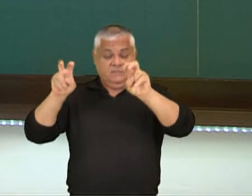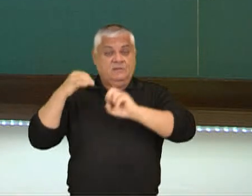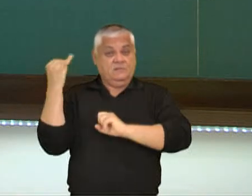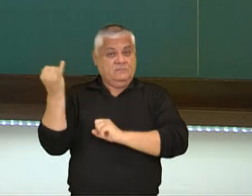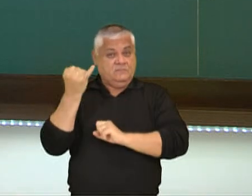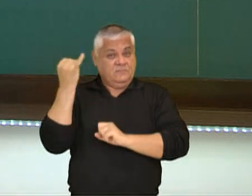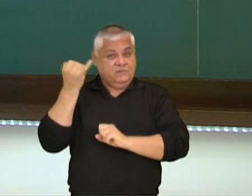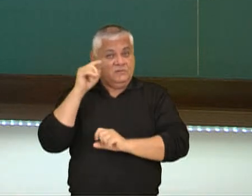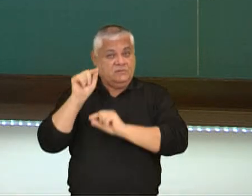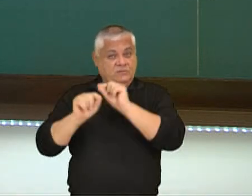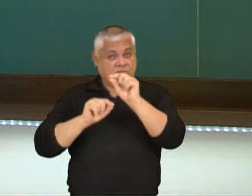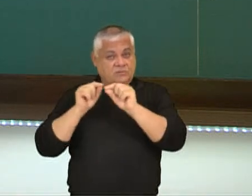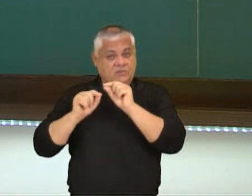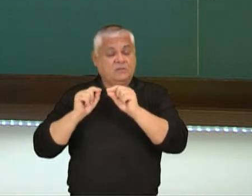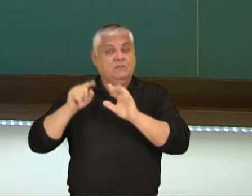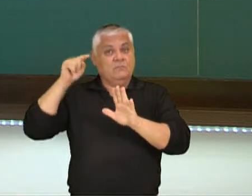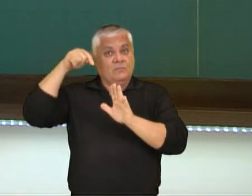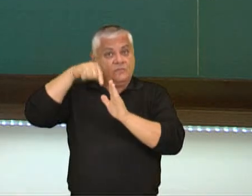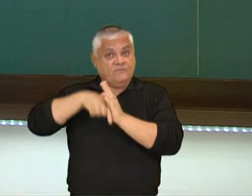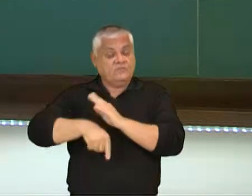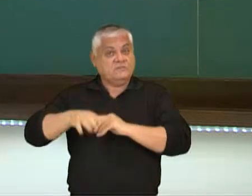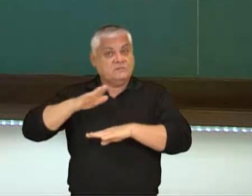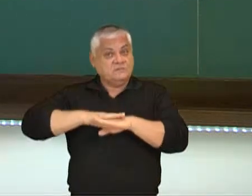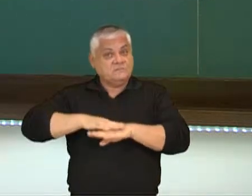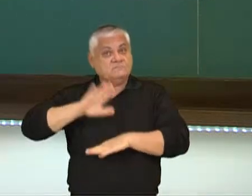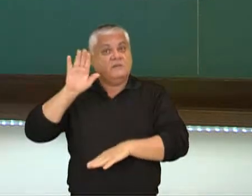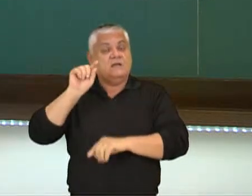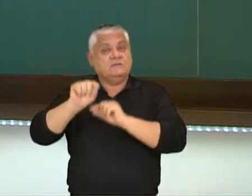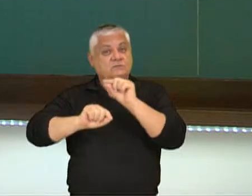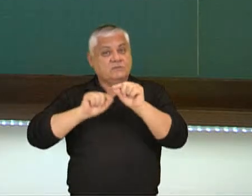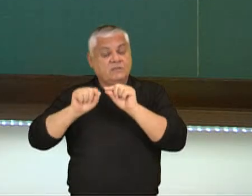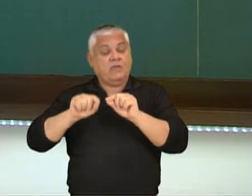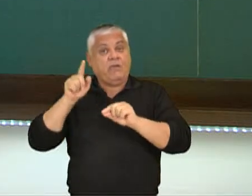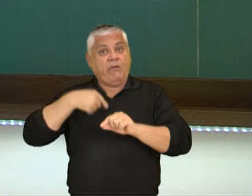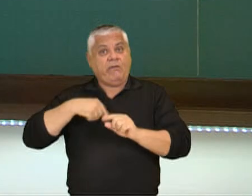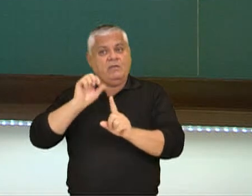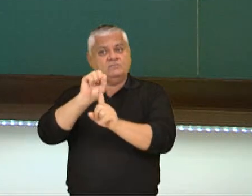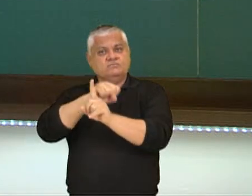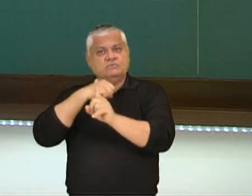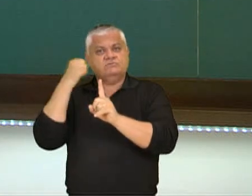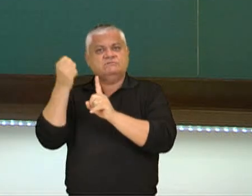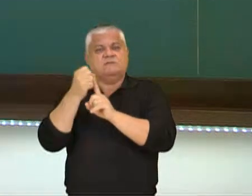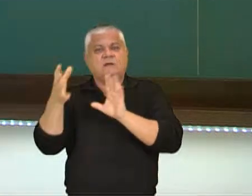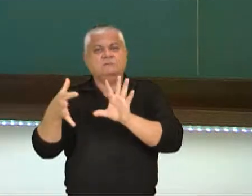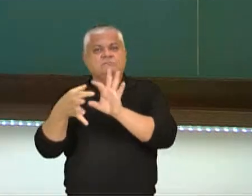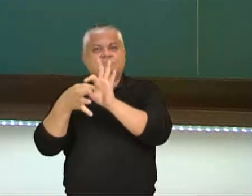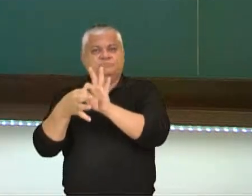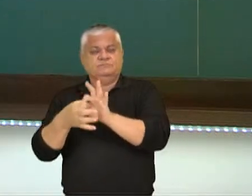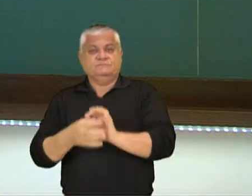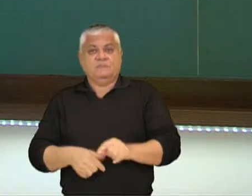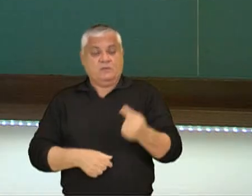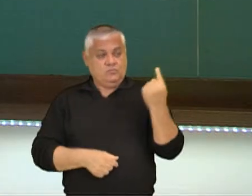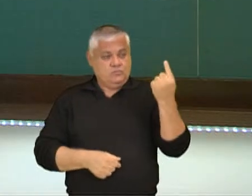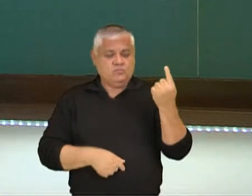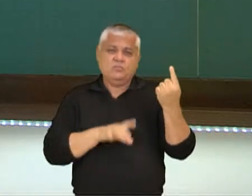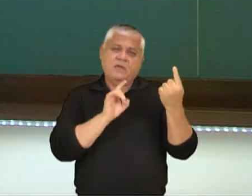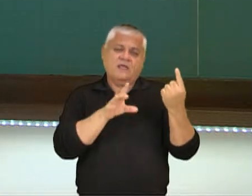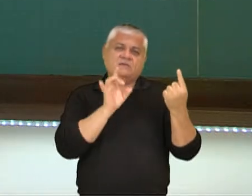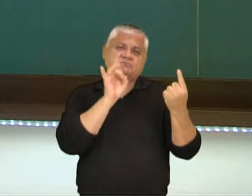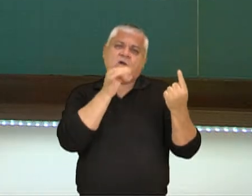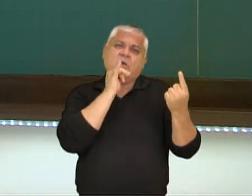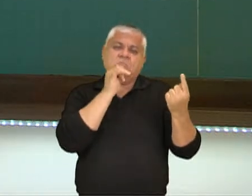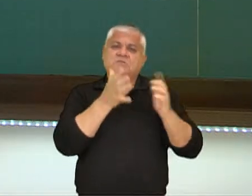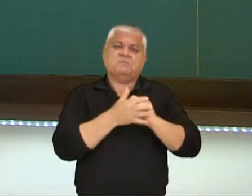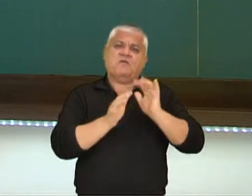importante e tratada com profundidade maior do que a notícia e de impacto social mais amplo. Então, enquanto a primeira nós